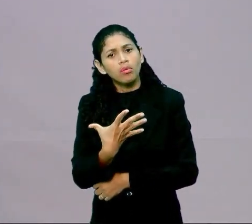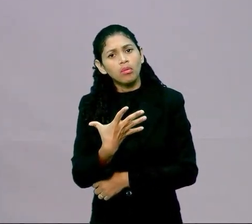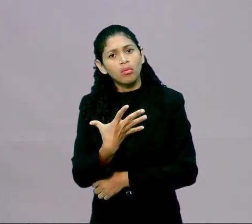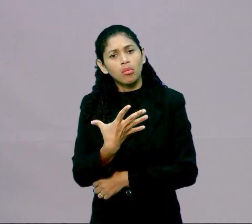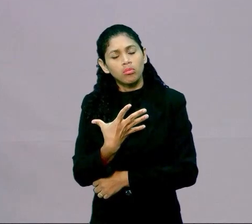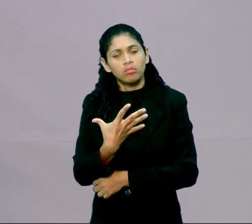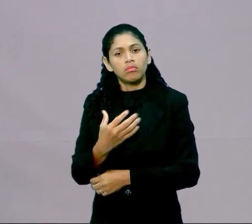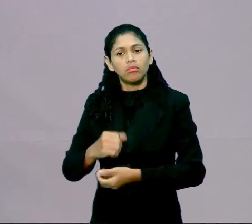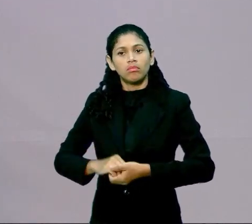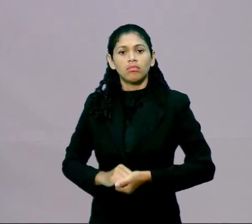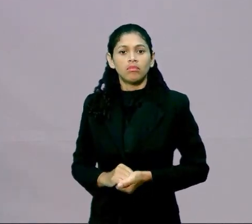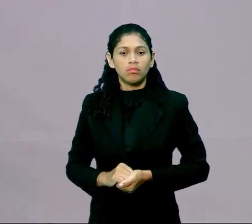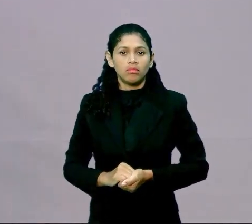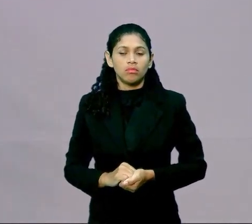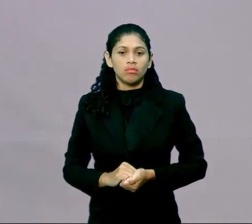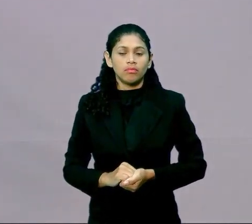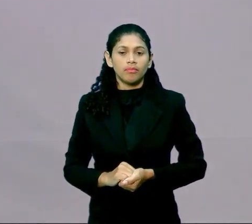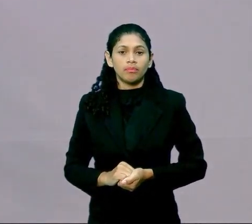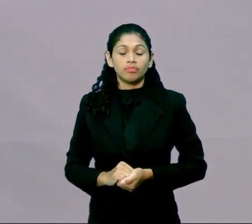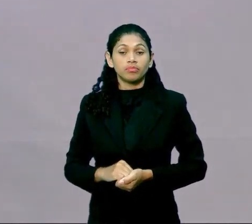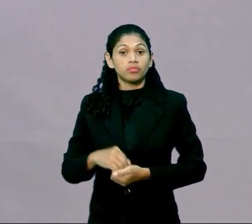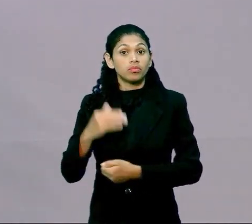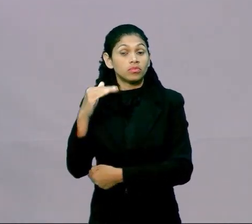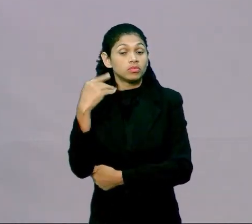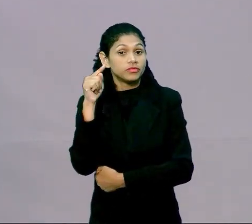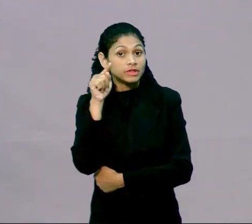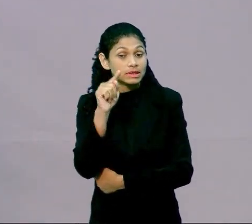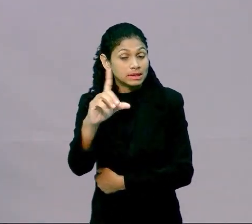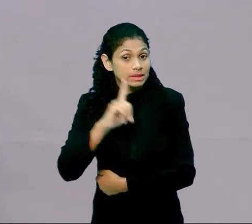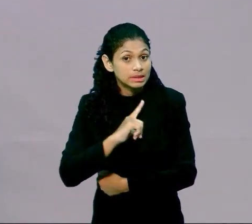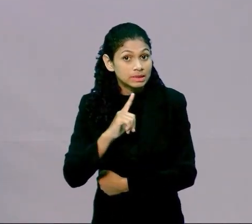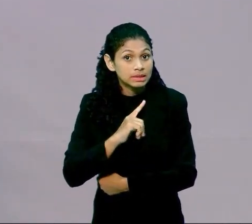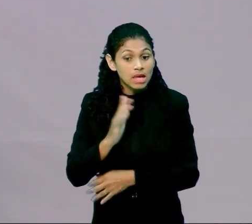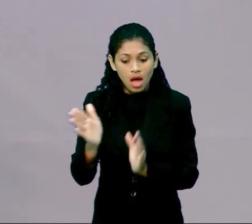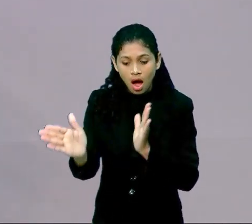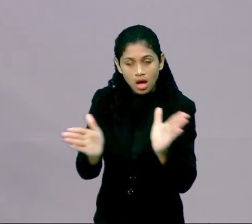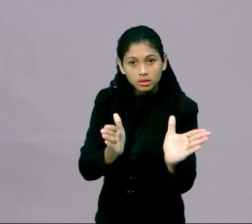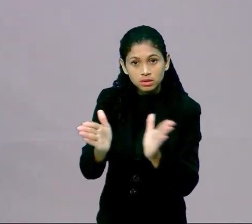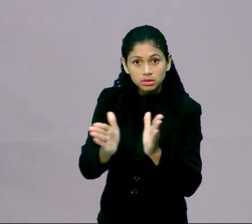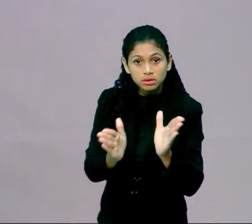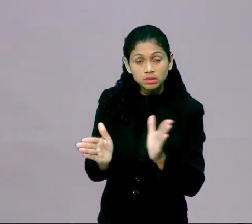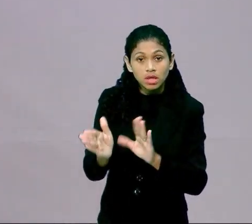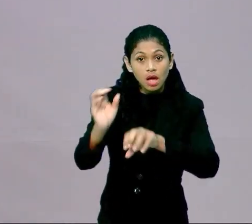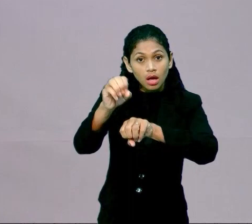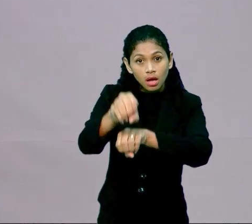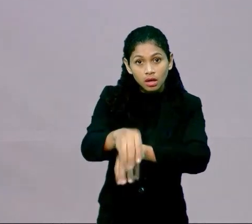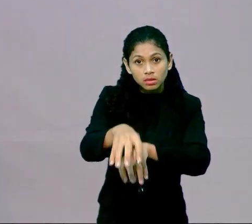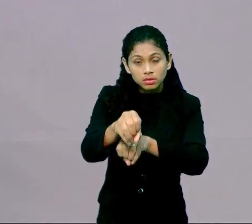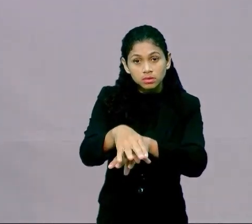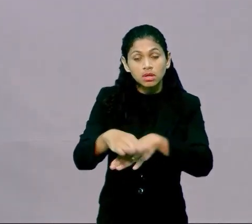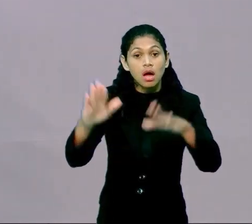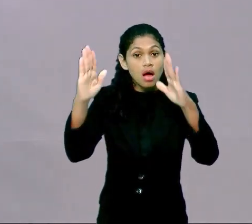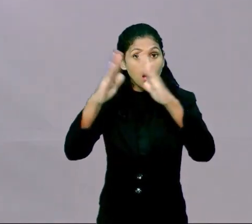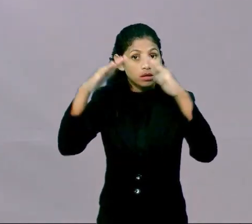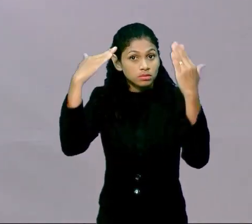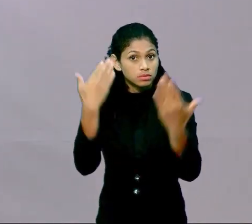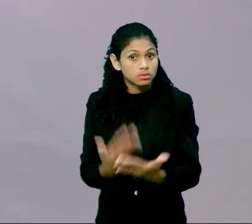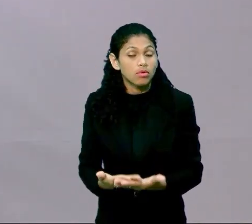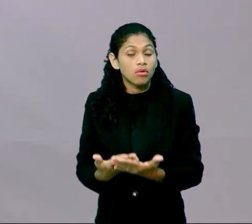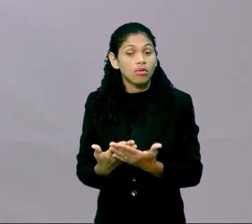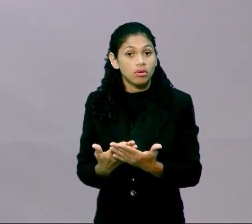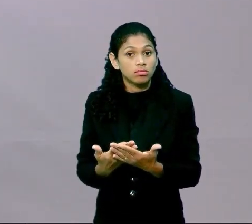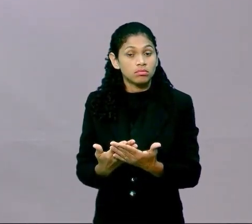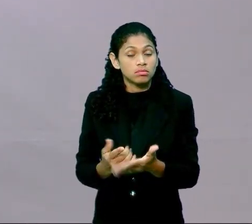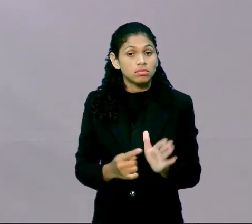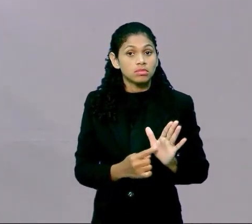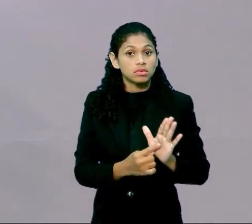direito. Quando você tem acesso à educação e as escolas, elas apresentam, aliás, não só as escolas, mas